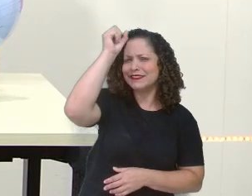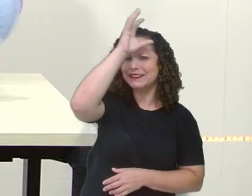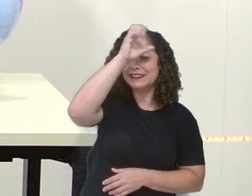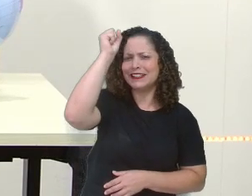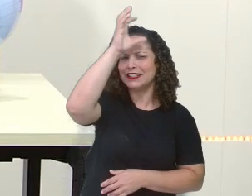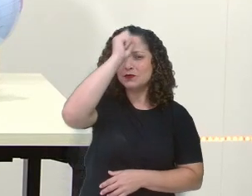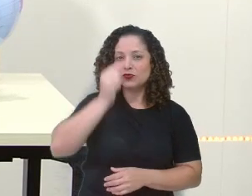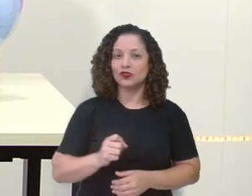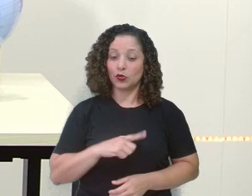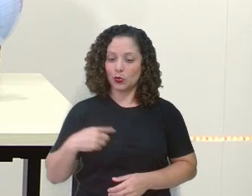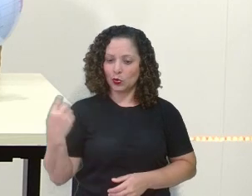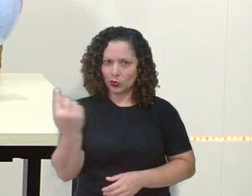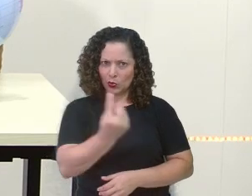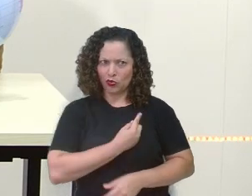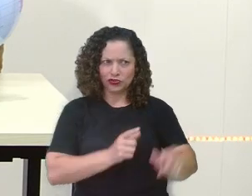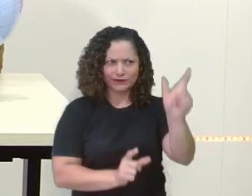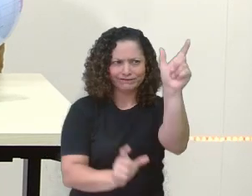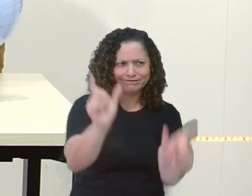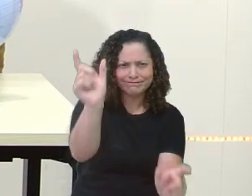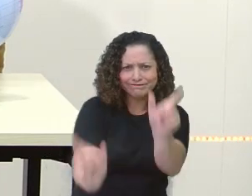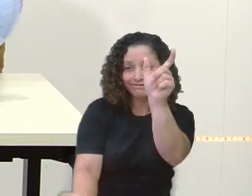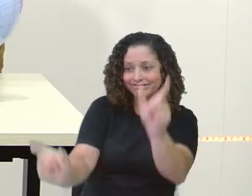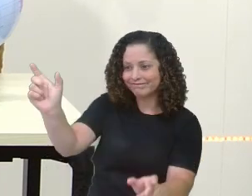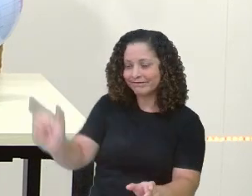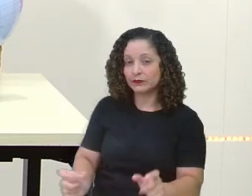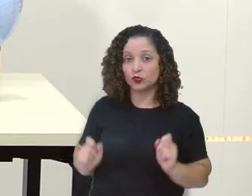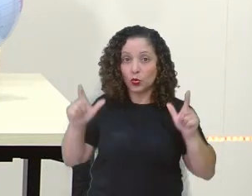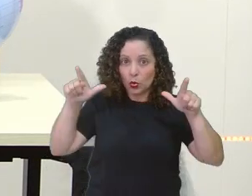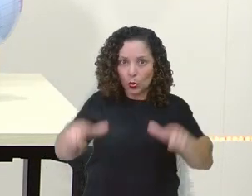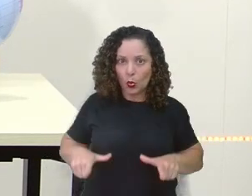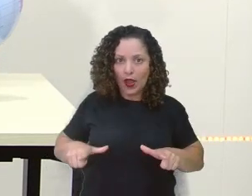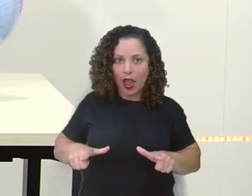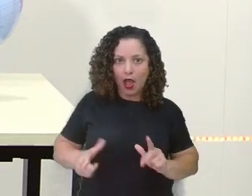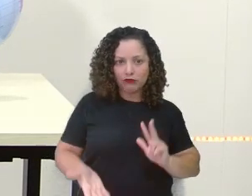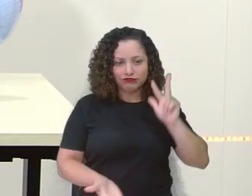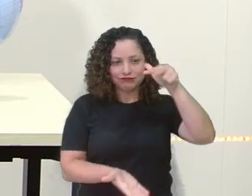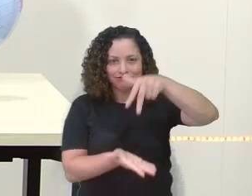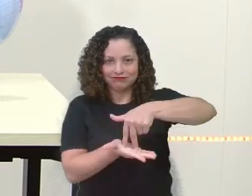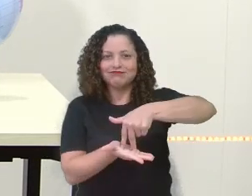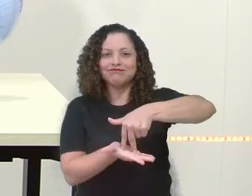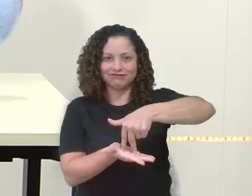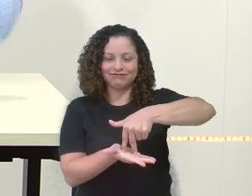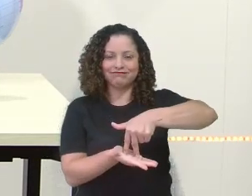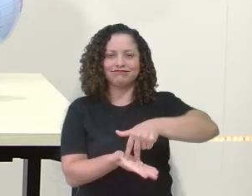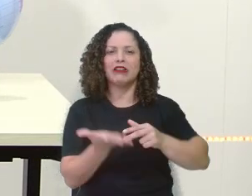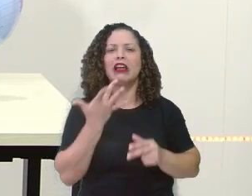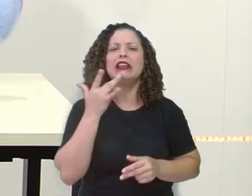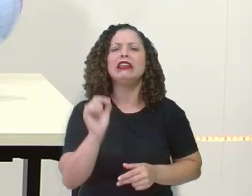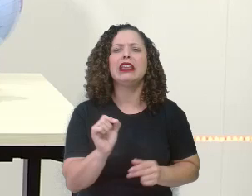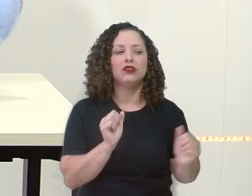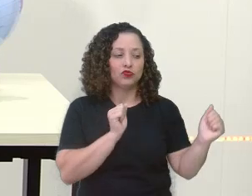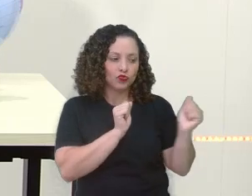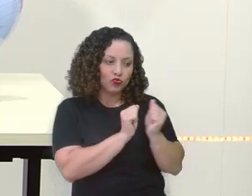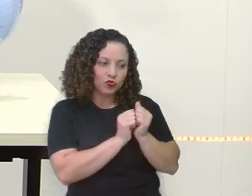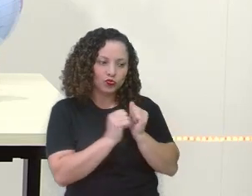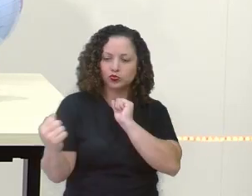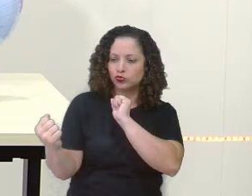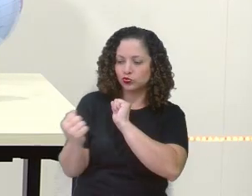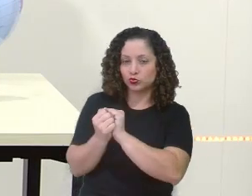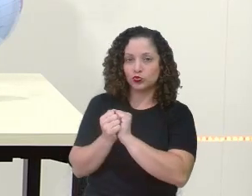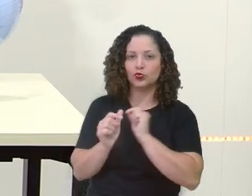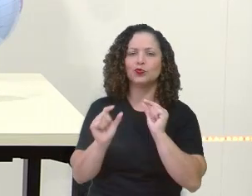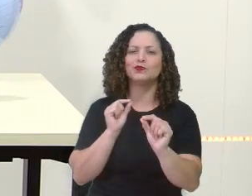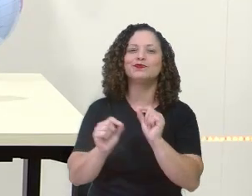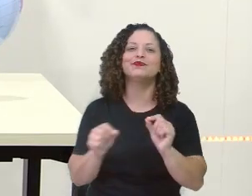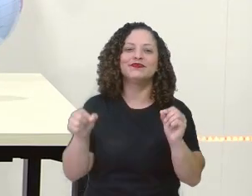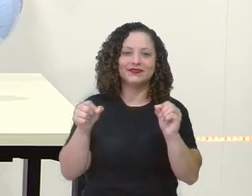e os lugares de vivência, não é? Onde vivemos, com quem vivemos, o que fazemos,